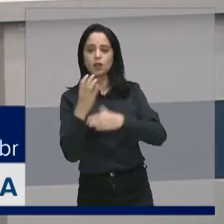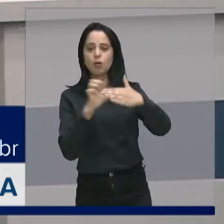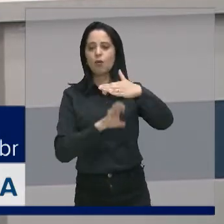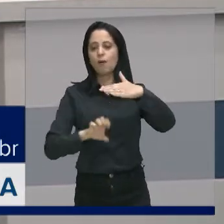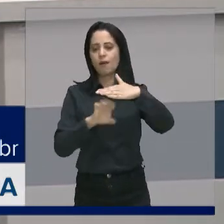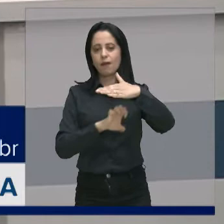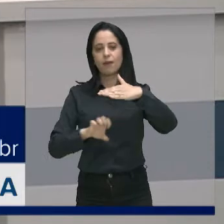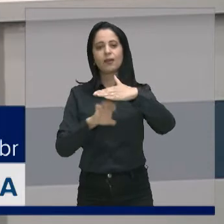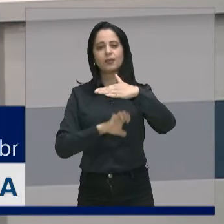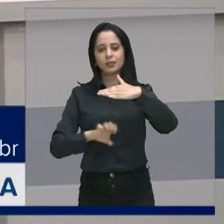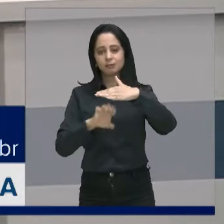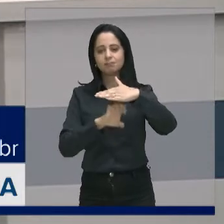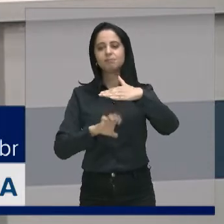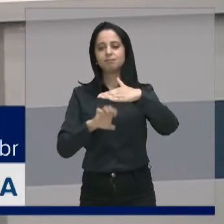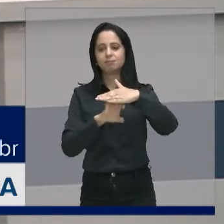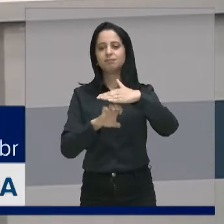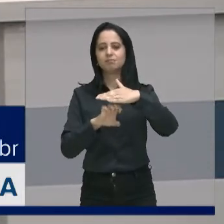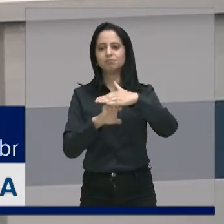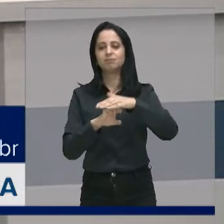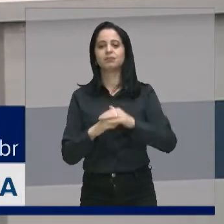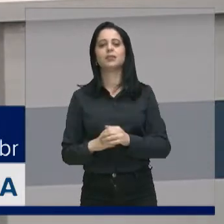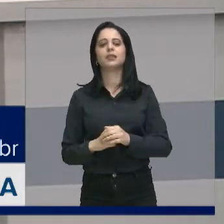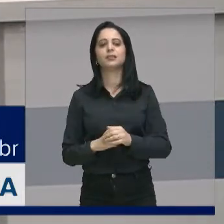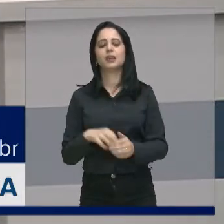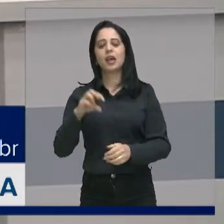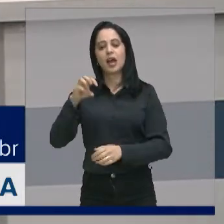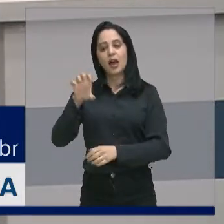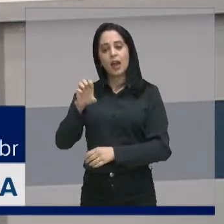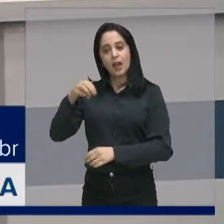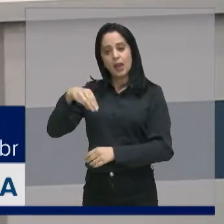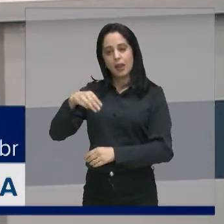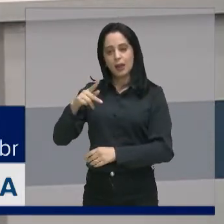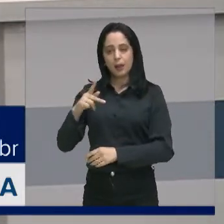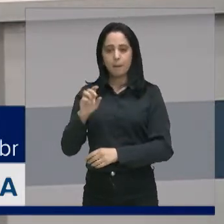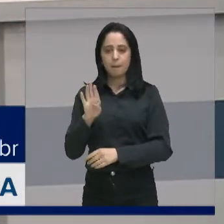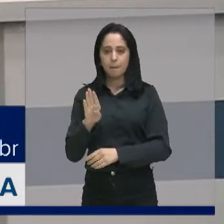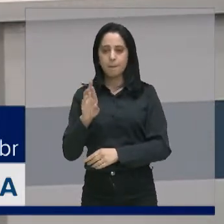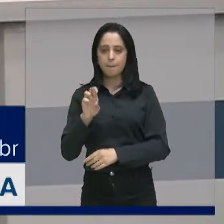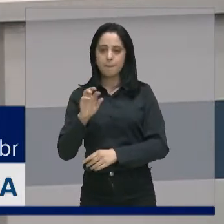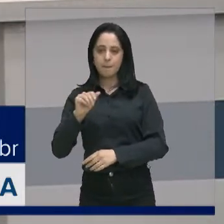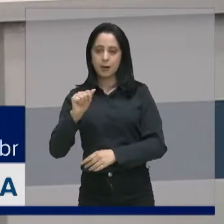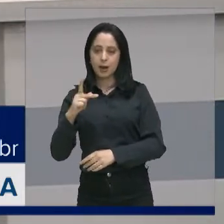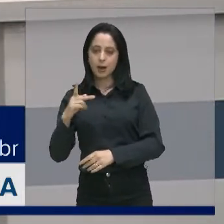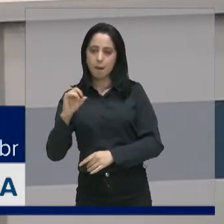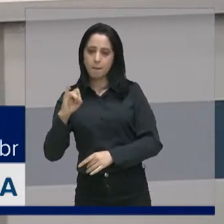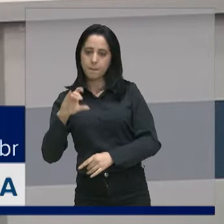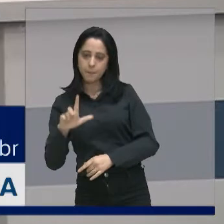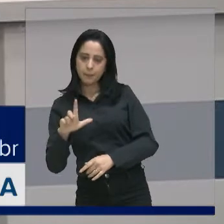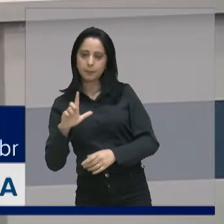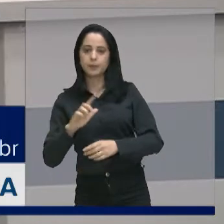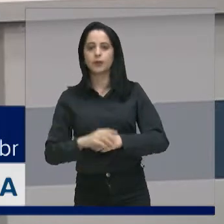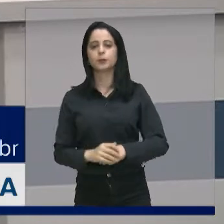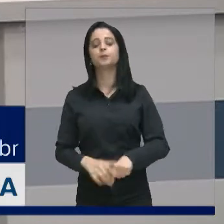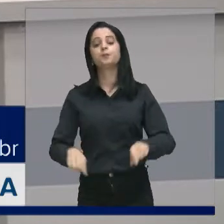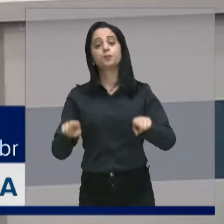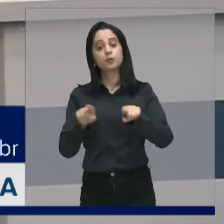Inovação Industrial, Embrapil, em 2013. Como diretor-geral do Instituto Nacional do